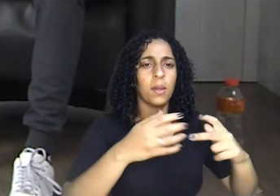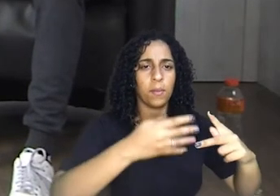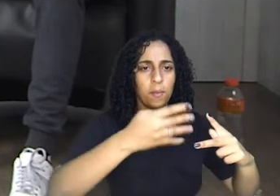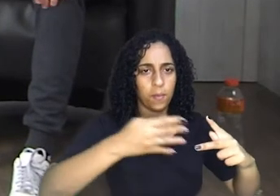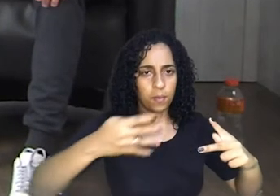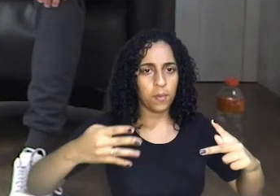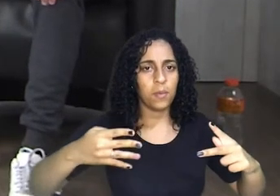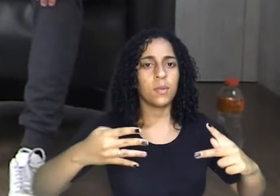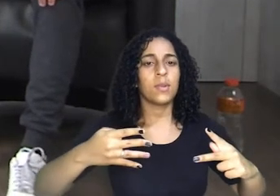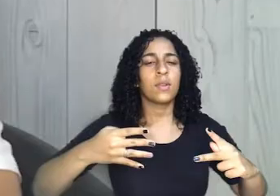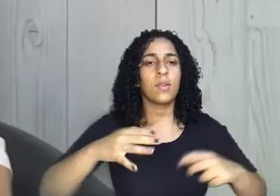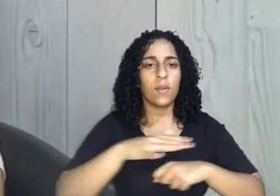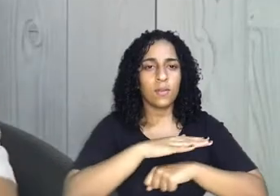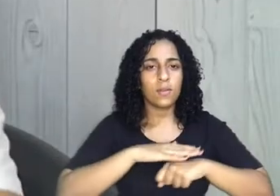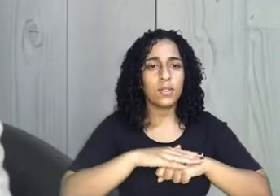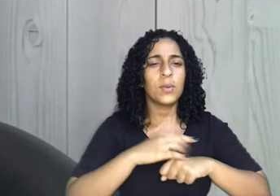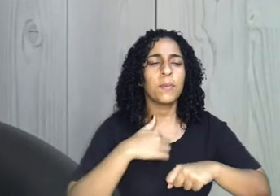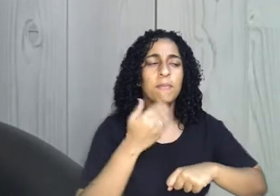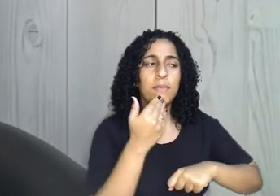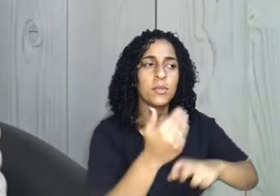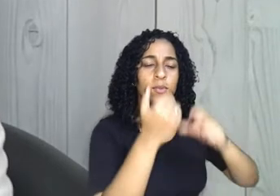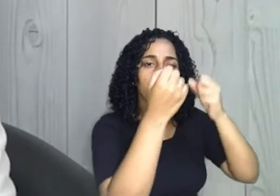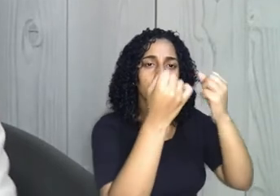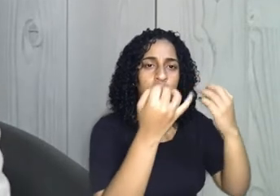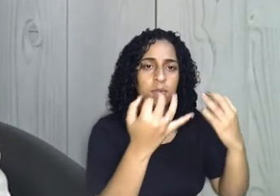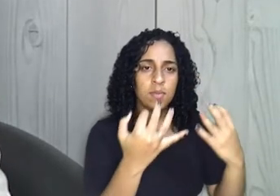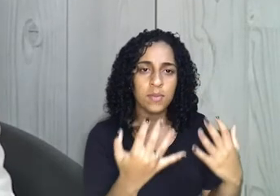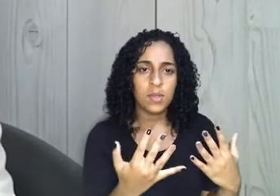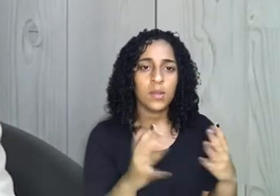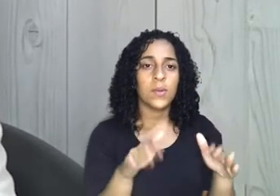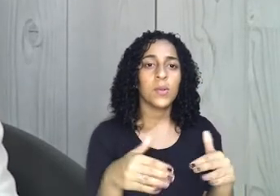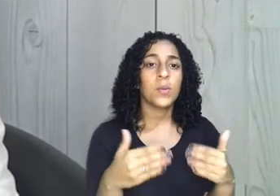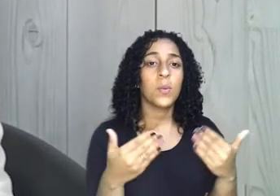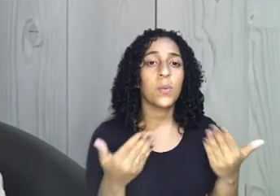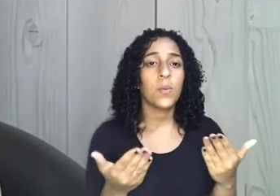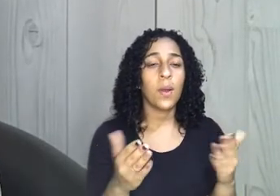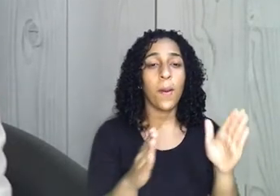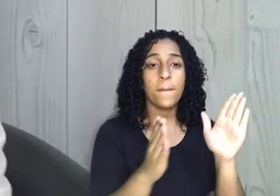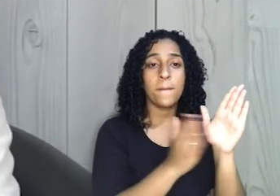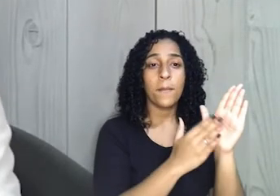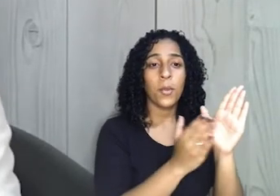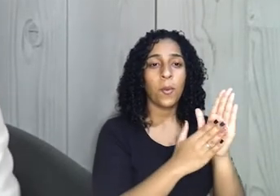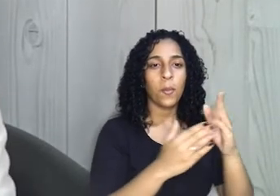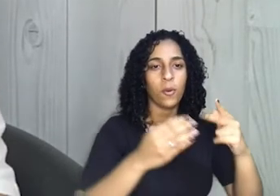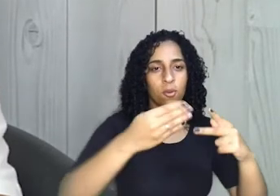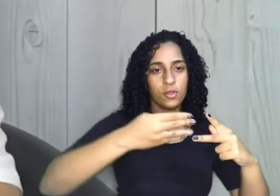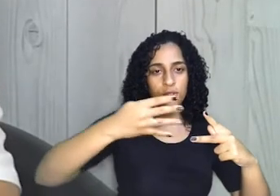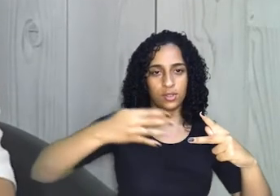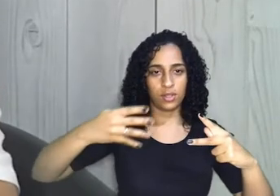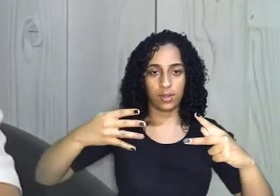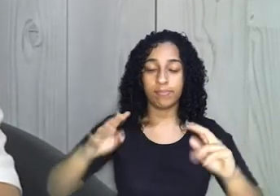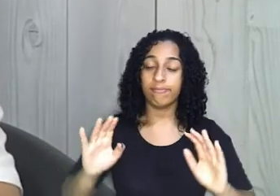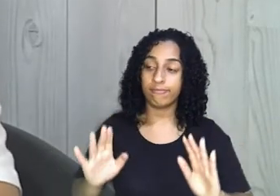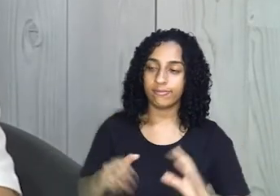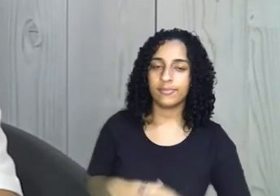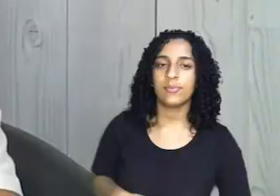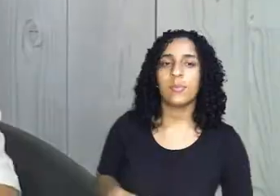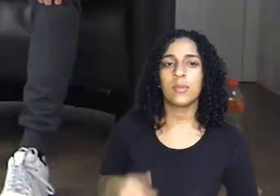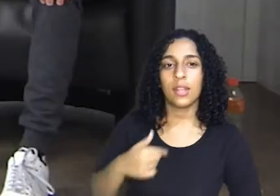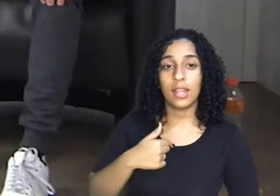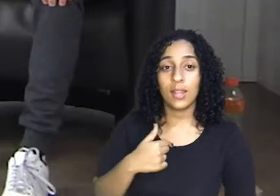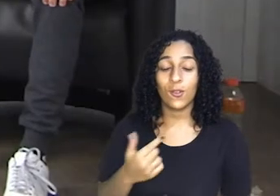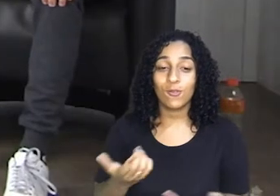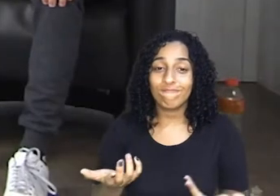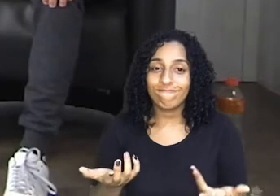do Portal do Bicentenário vou pegar um pouquinho para quem está assistindo qual que é a proposta do portal né Ah